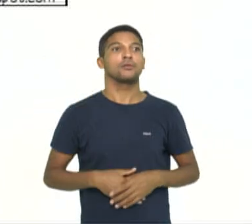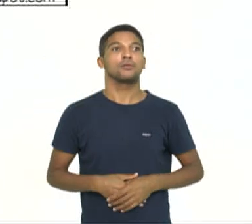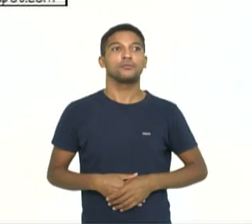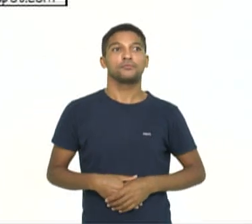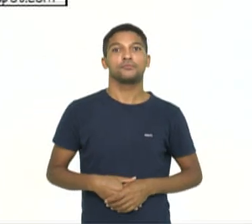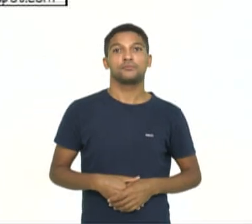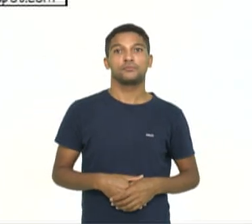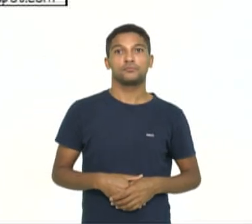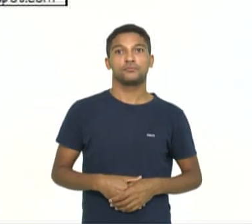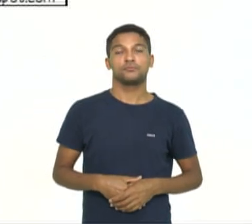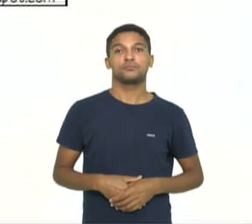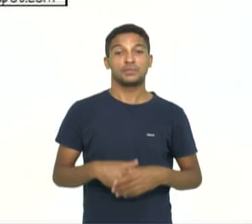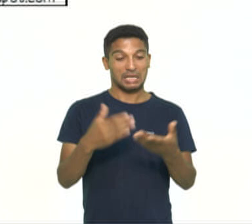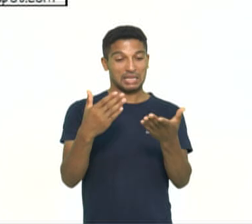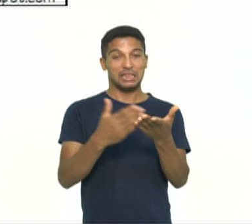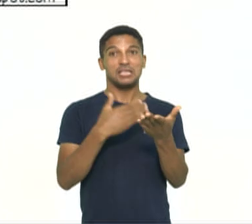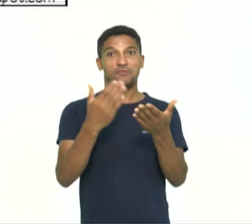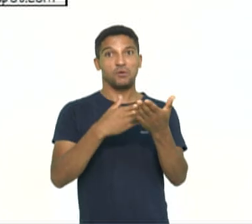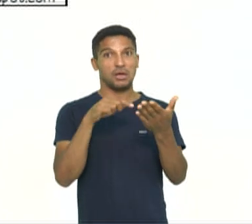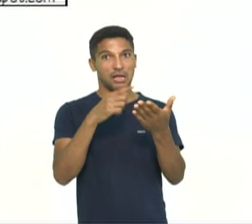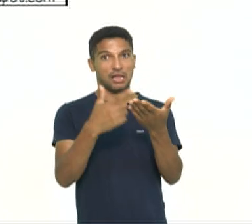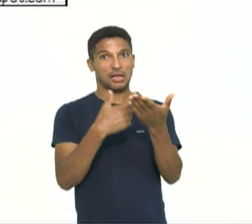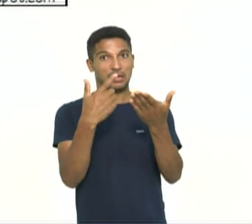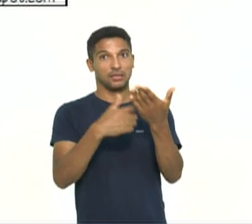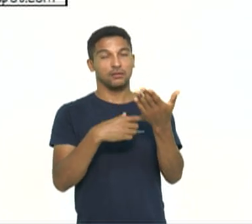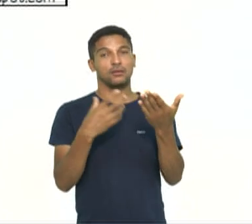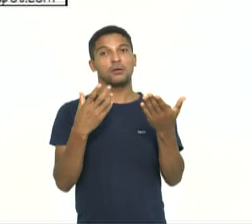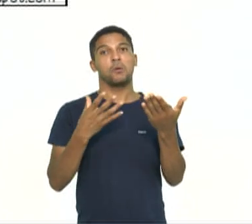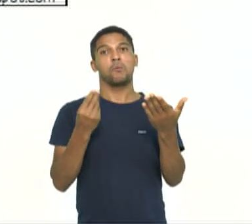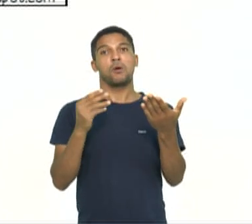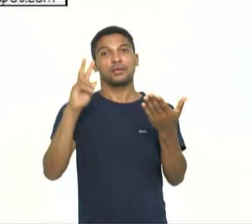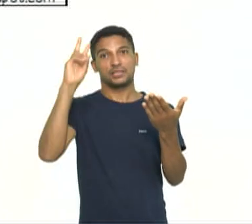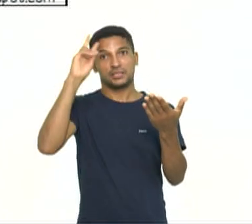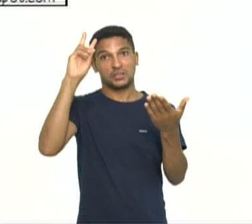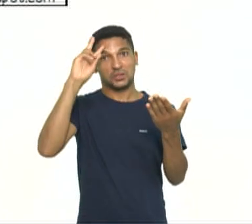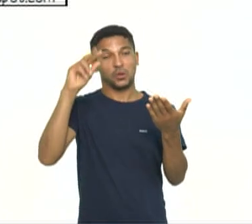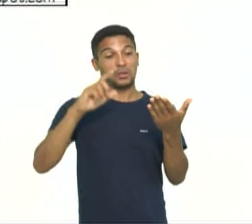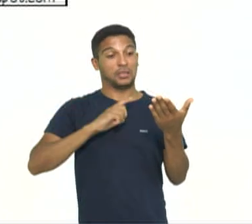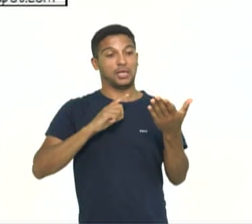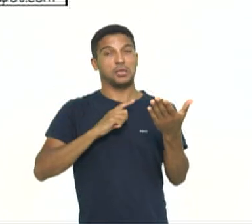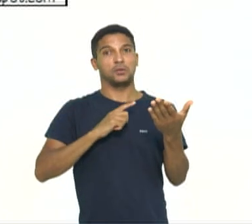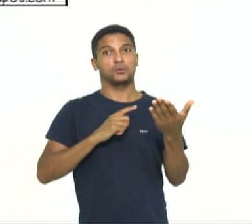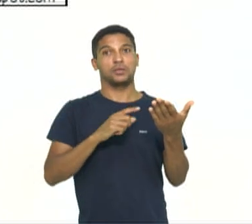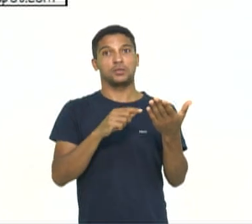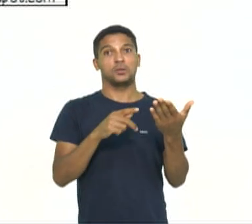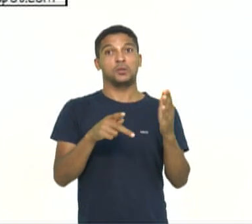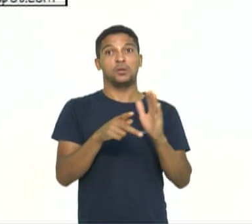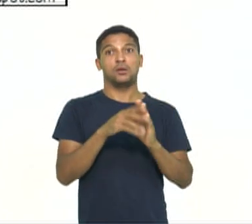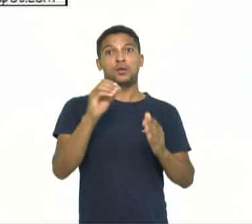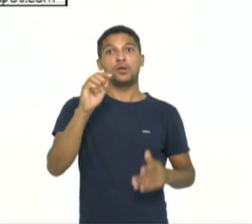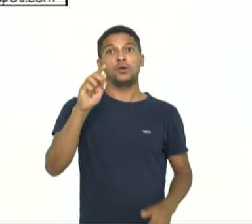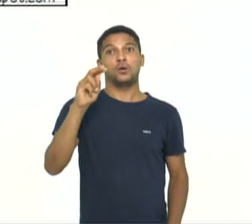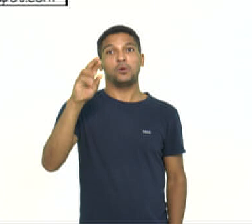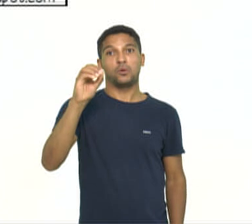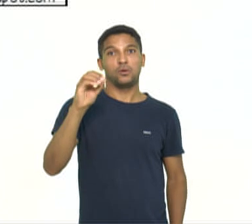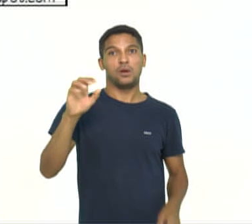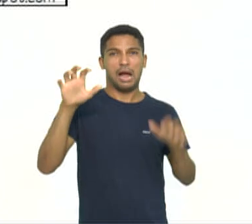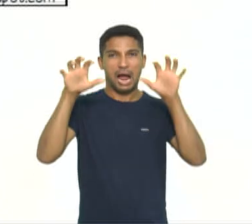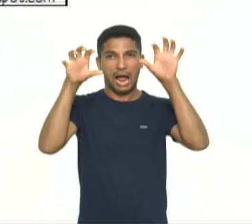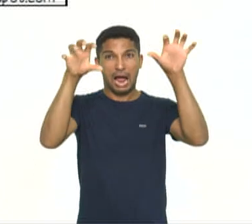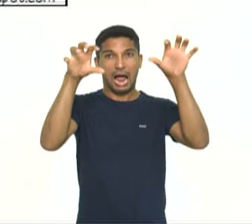ogros que comem crianças. O futuro da humanidade não somos nós? Hein? Somos ou não